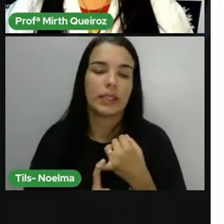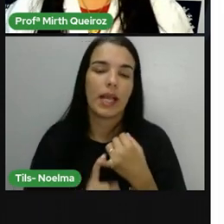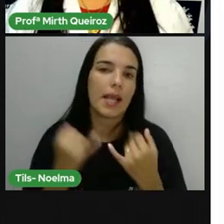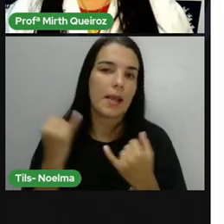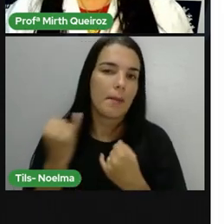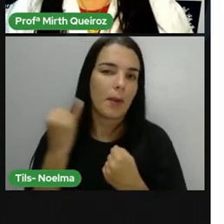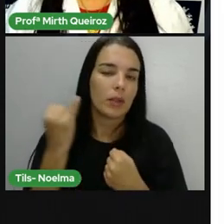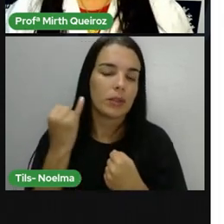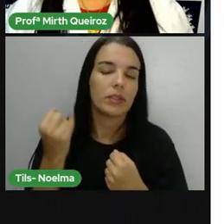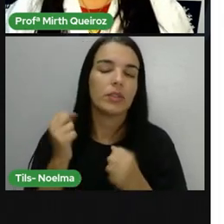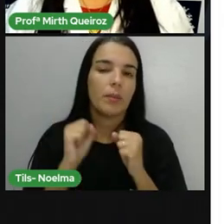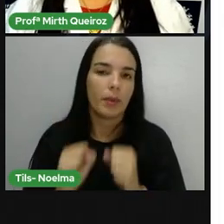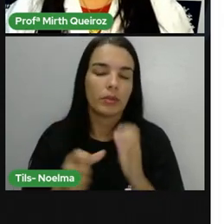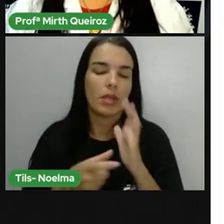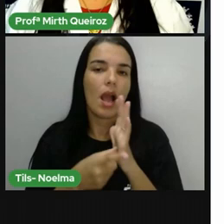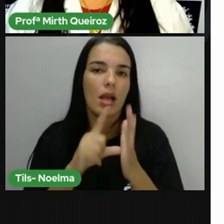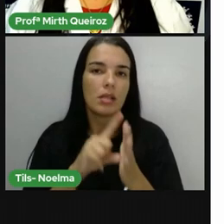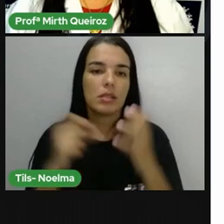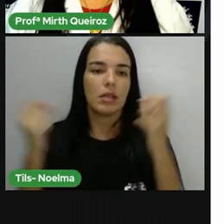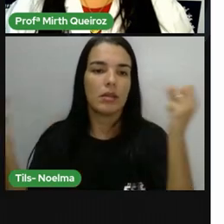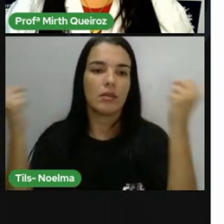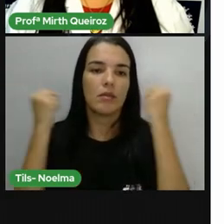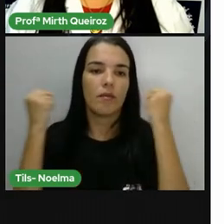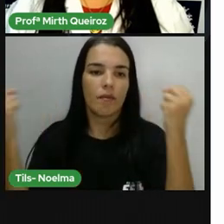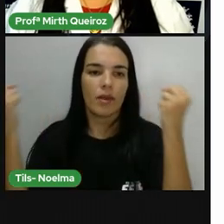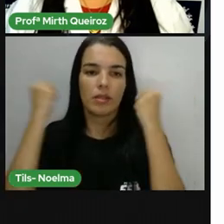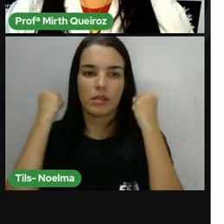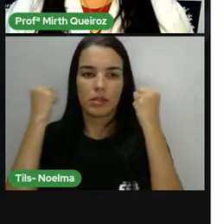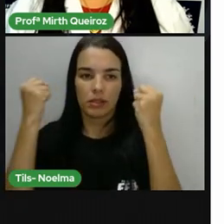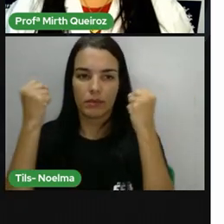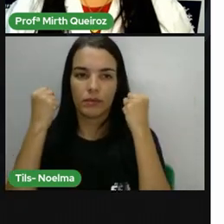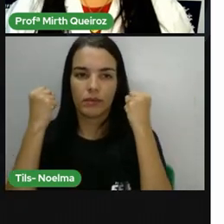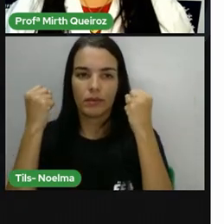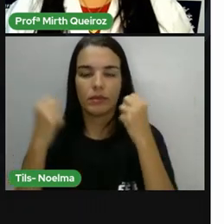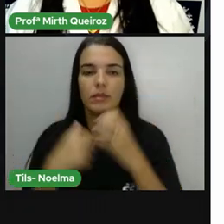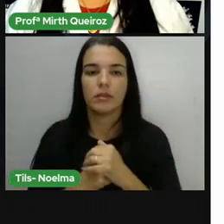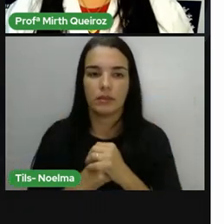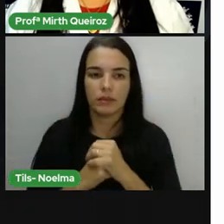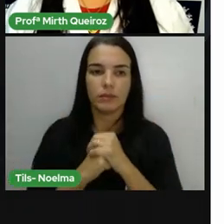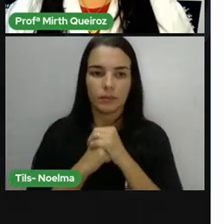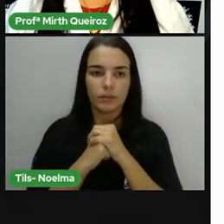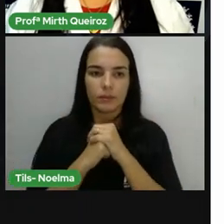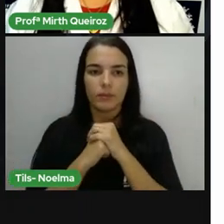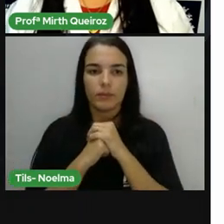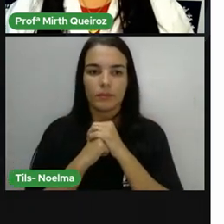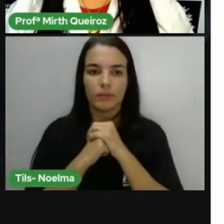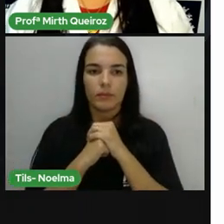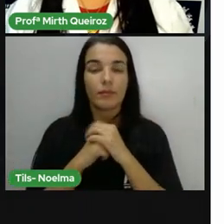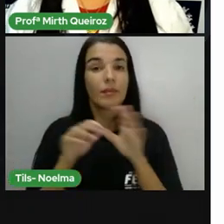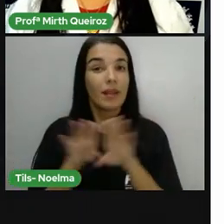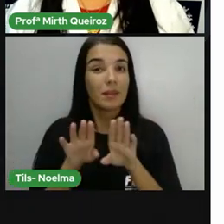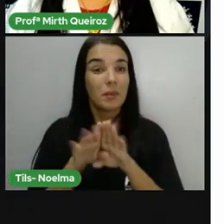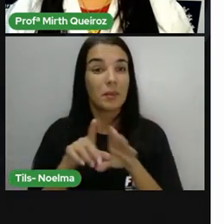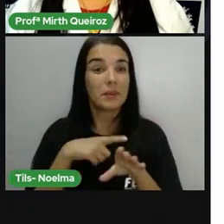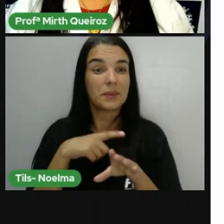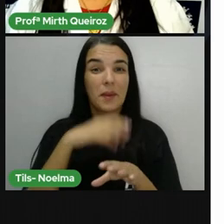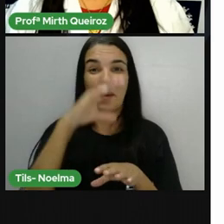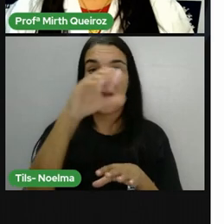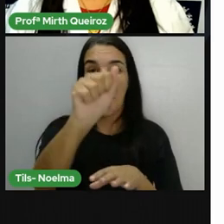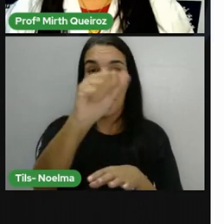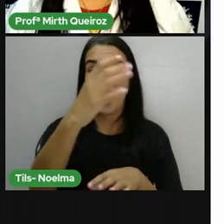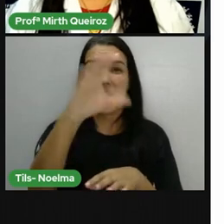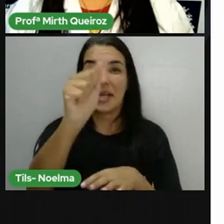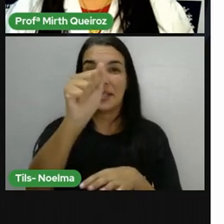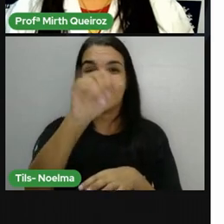os alimentos mais indicados para a gente comer antes de praticar uma atividade física. O açaí também é muito utilizado,